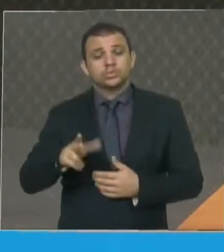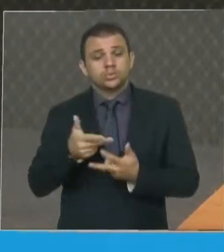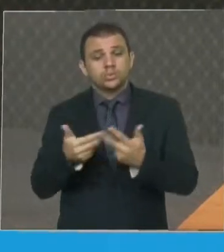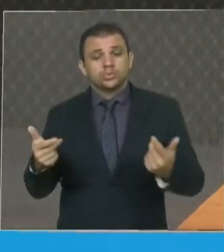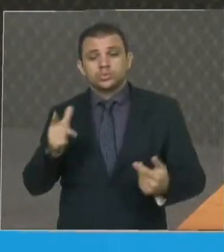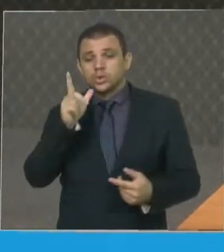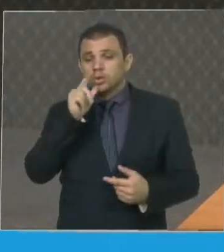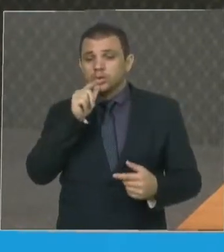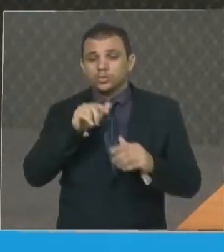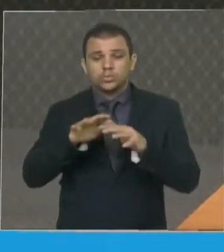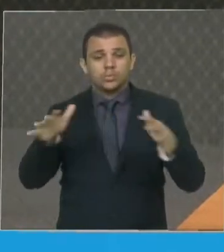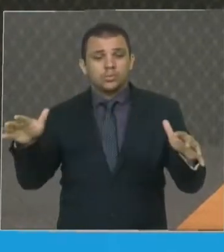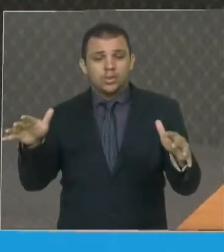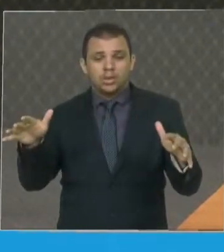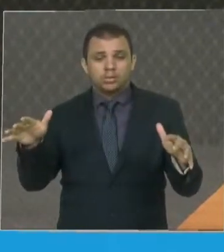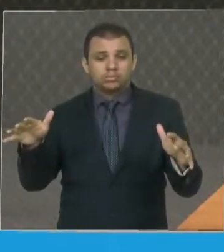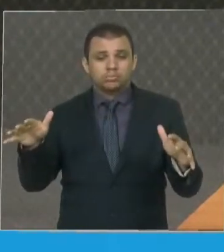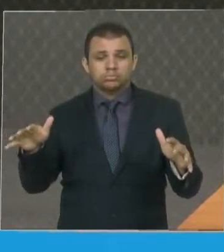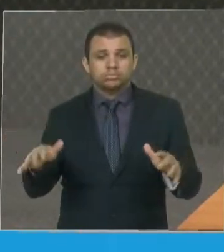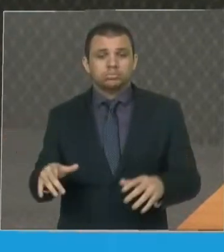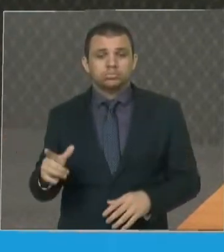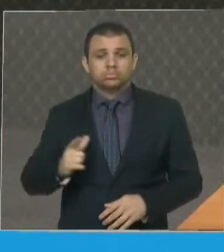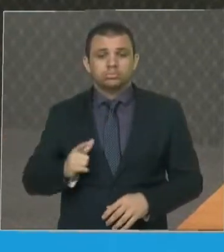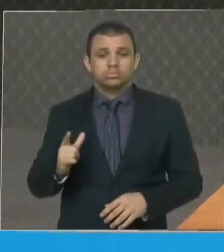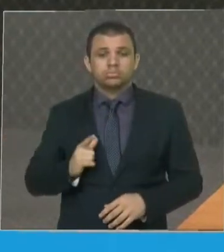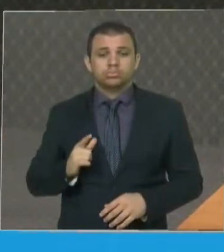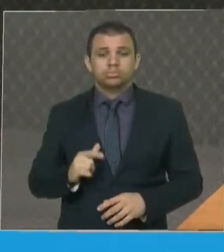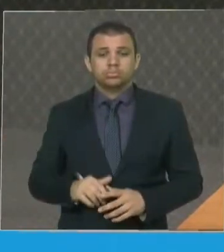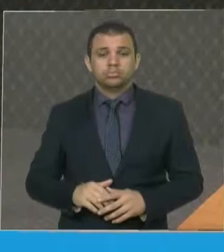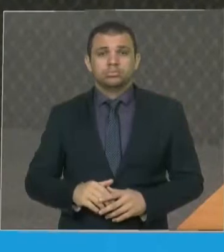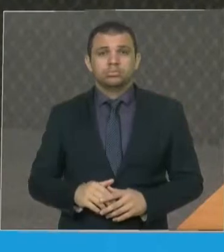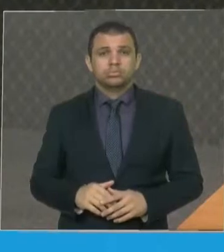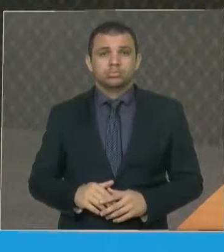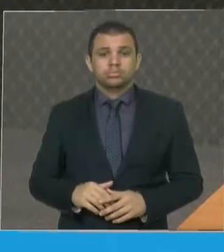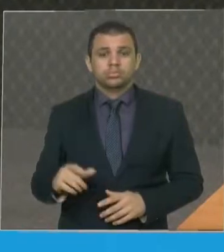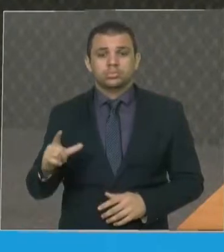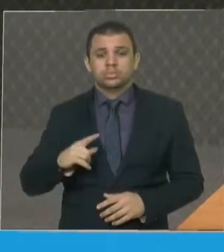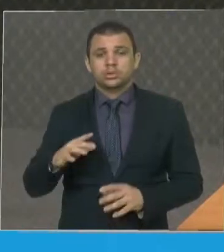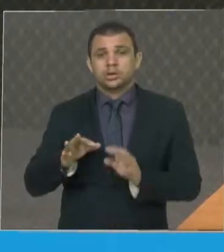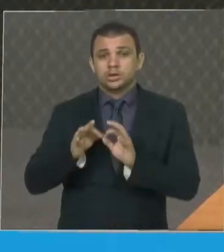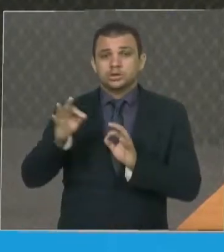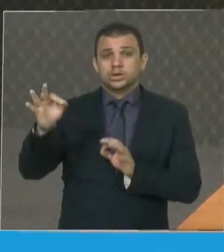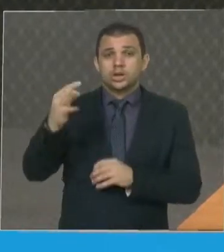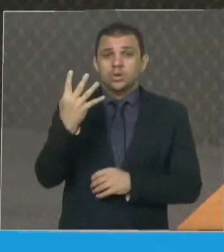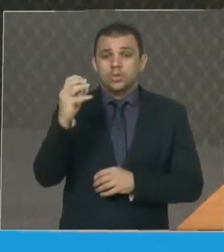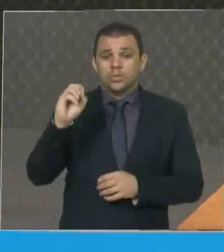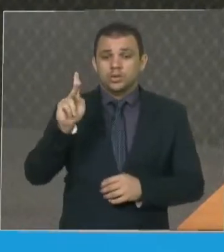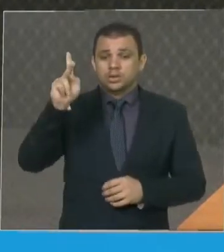40 quilômetros de Haifa, Haifa Norte, e nós,